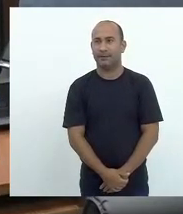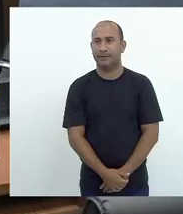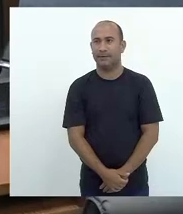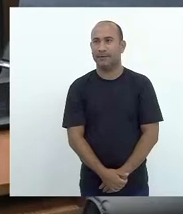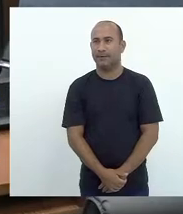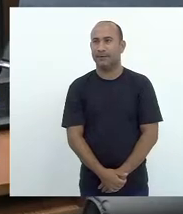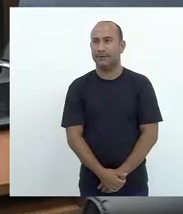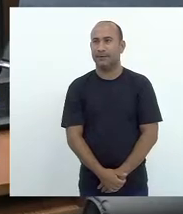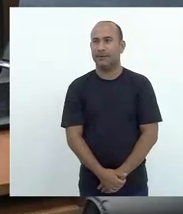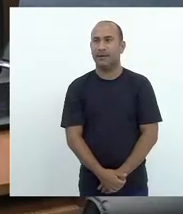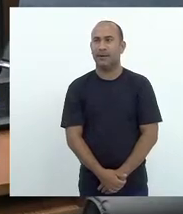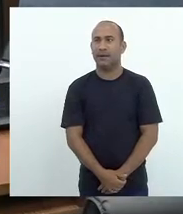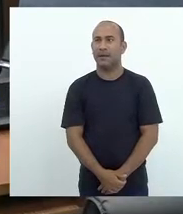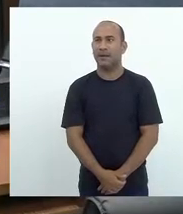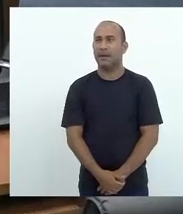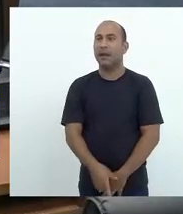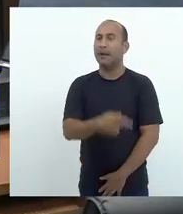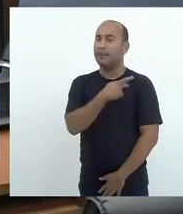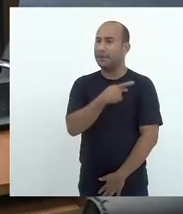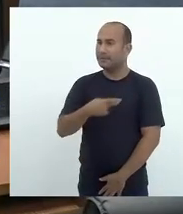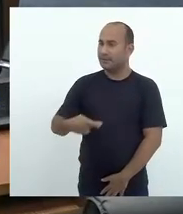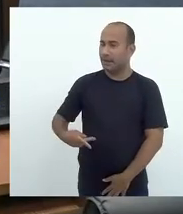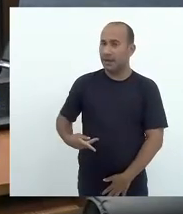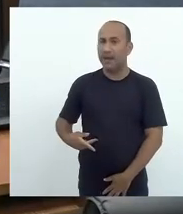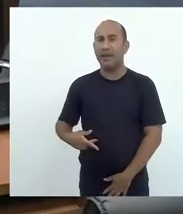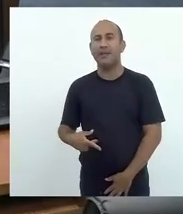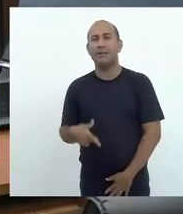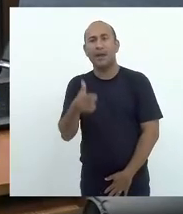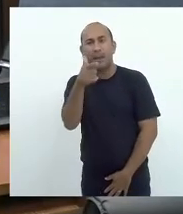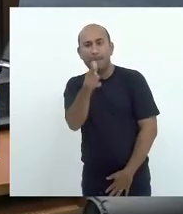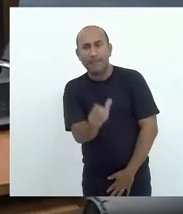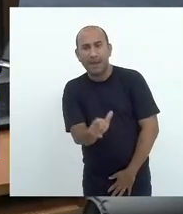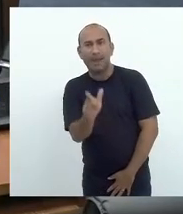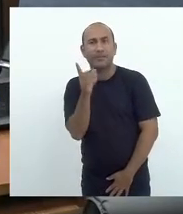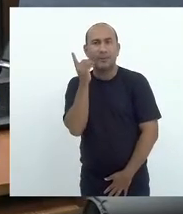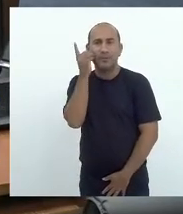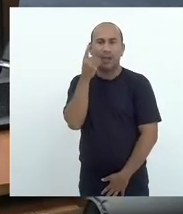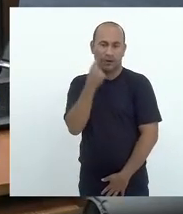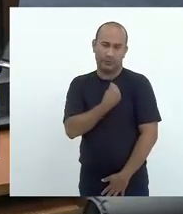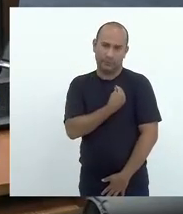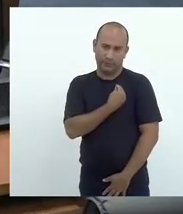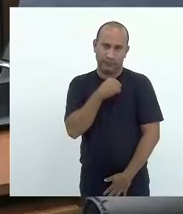Presidente. Senhor presidente, demais deputados presentes aqui na casa.